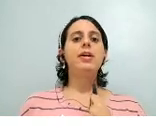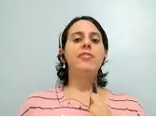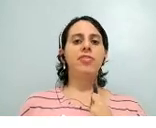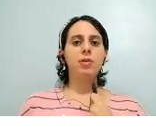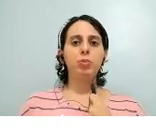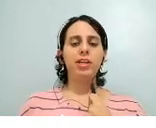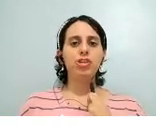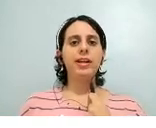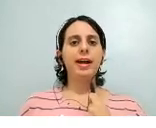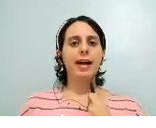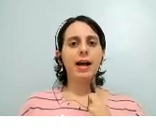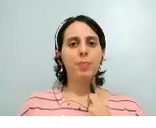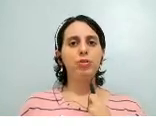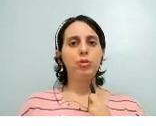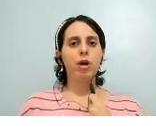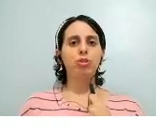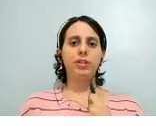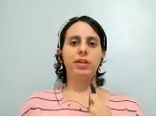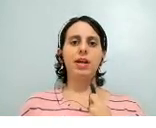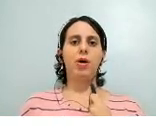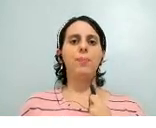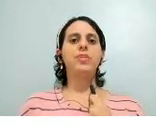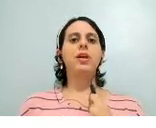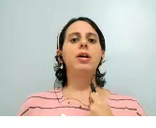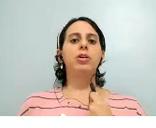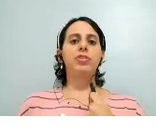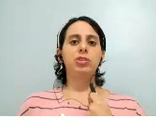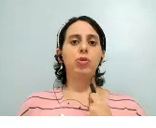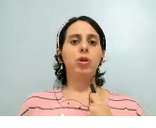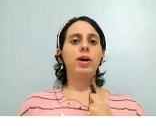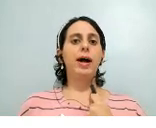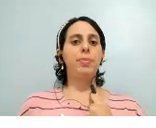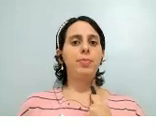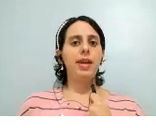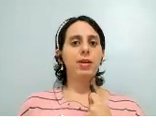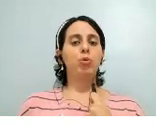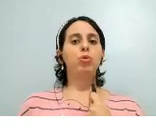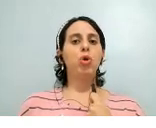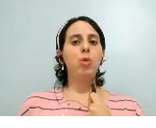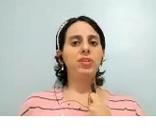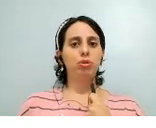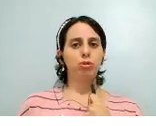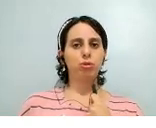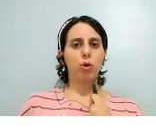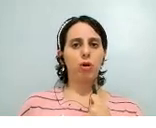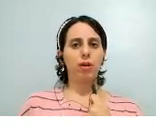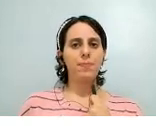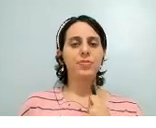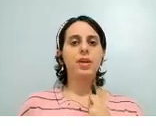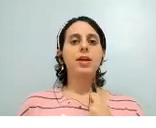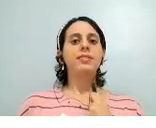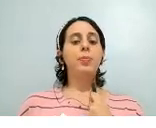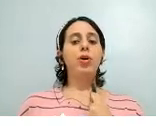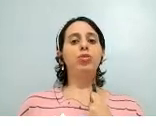semana. Vamos preencher a capa do nosso material. Então, vocês vão colocar primeiro o nome da sua